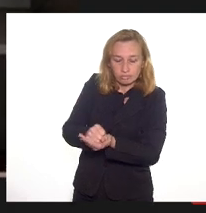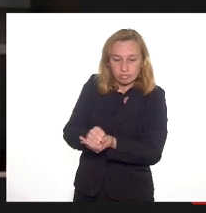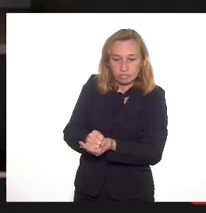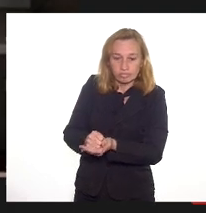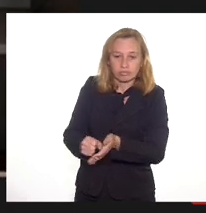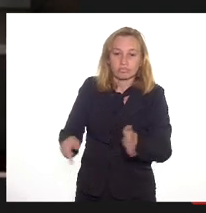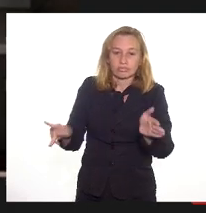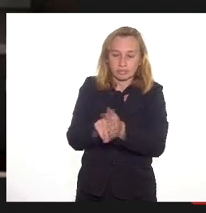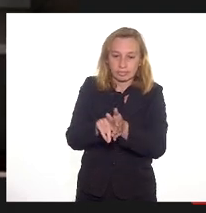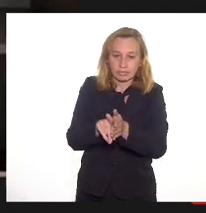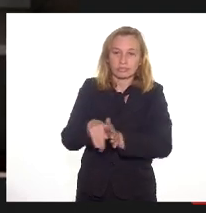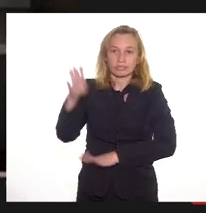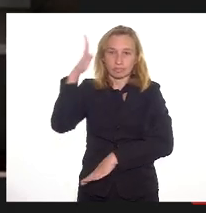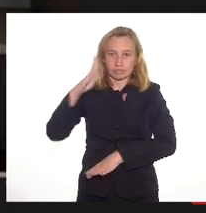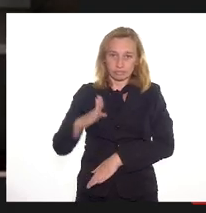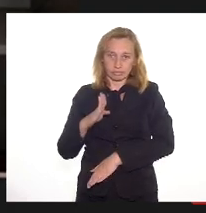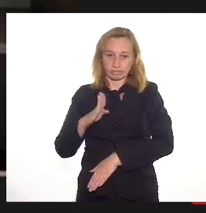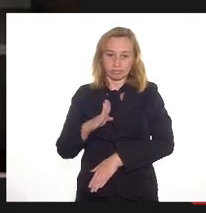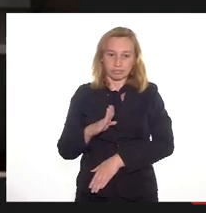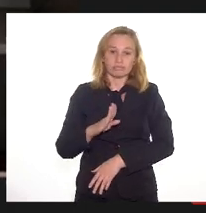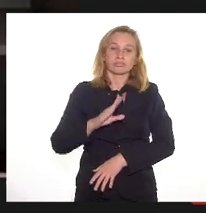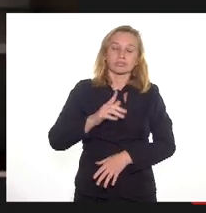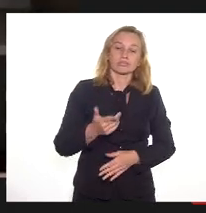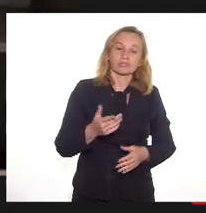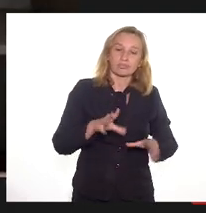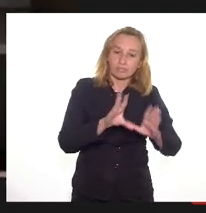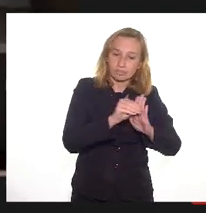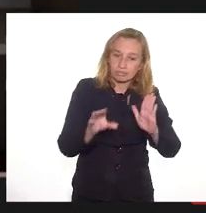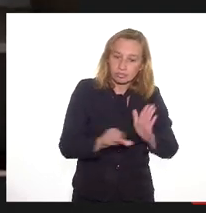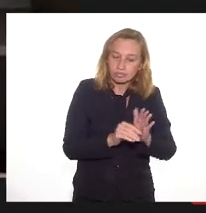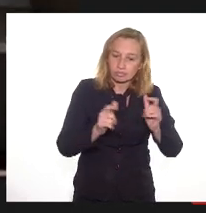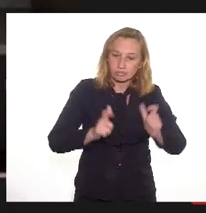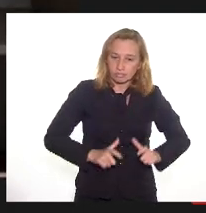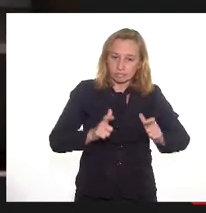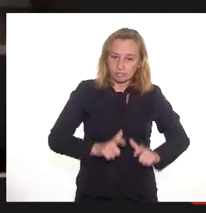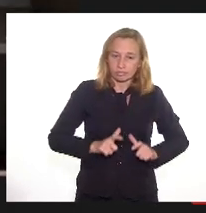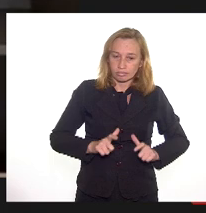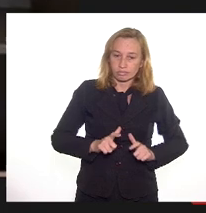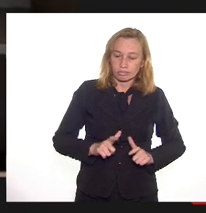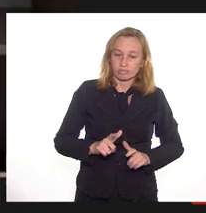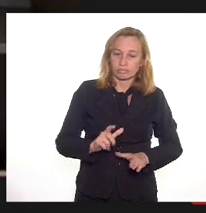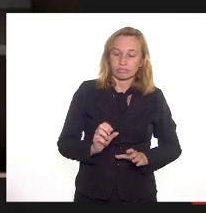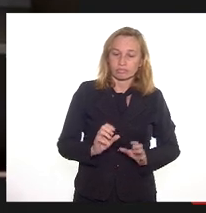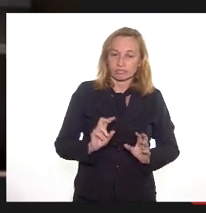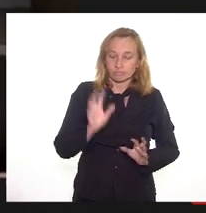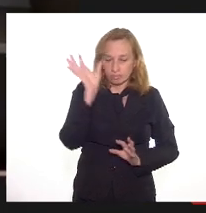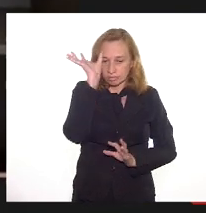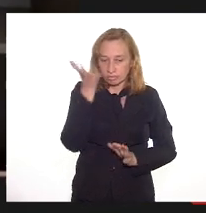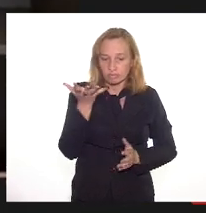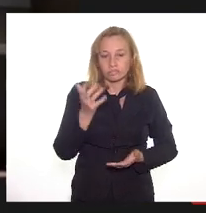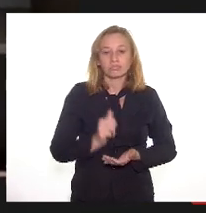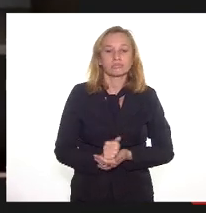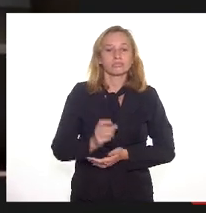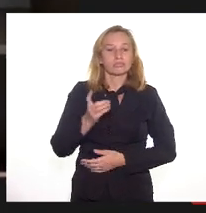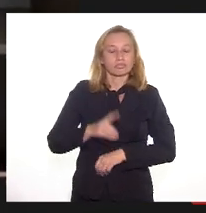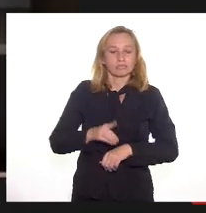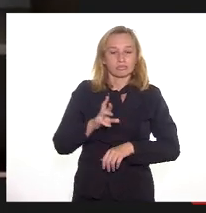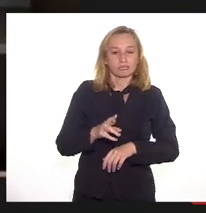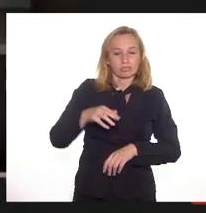estaleiros brasileiros, não é? Para que esse conteúdo local seja dessa forma contestado? Então, aí com a palavra, doutora